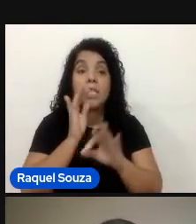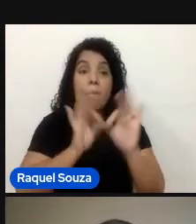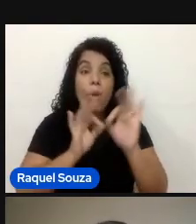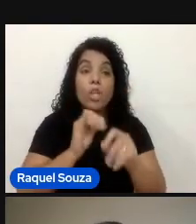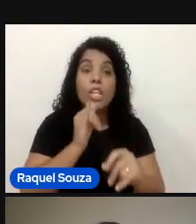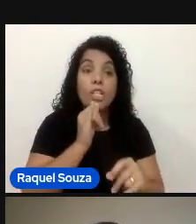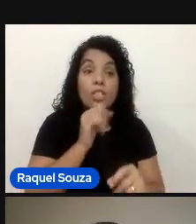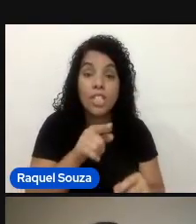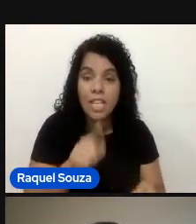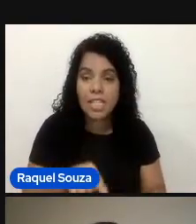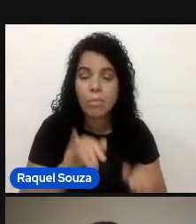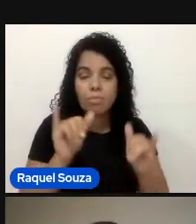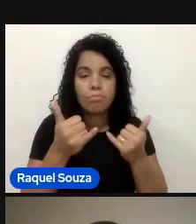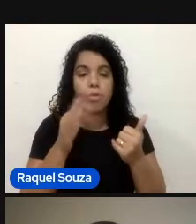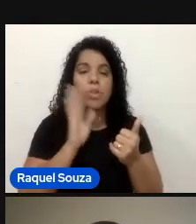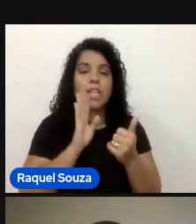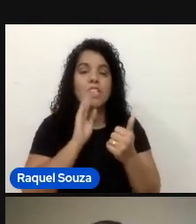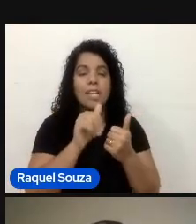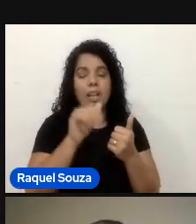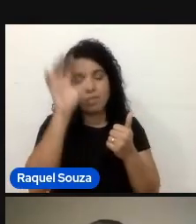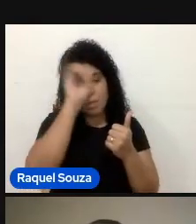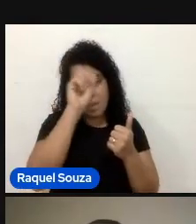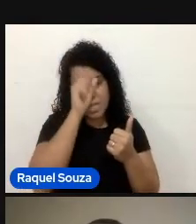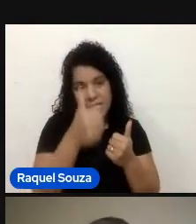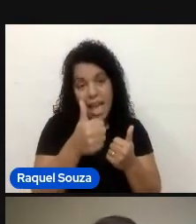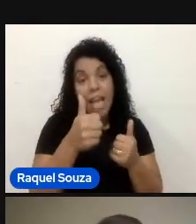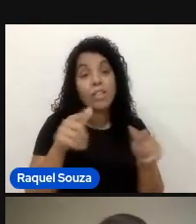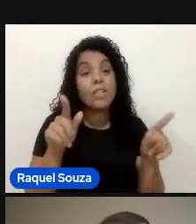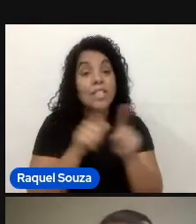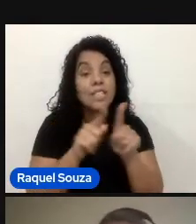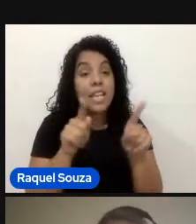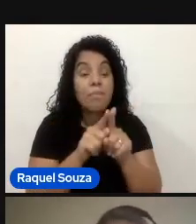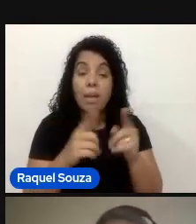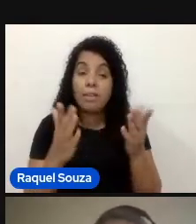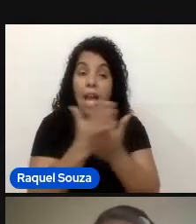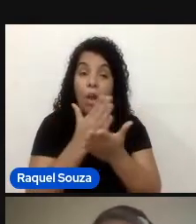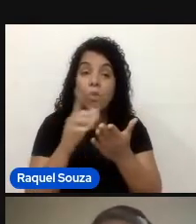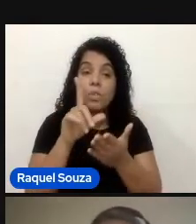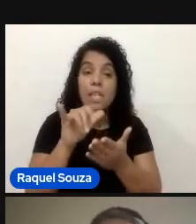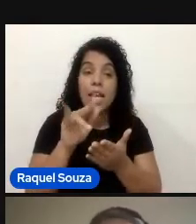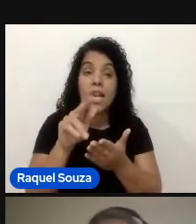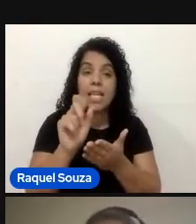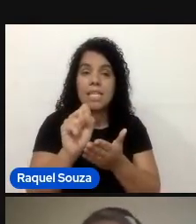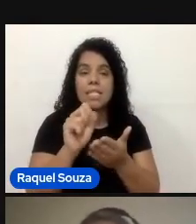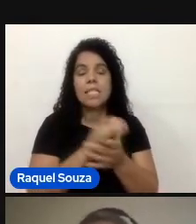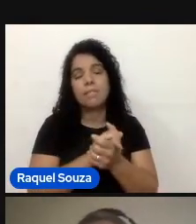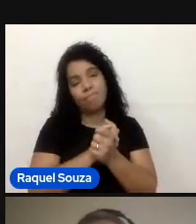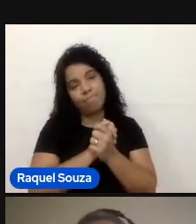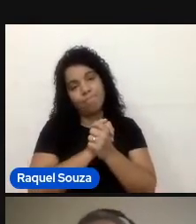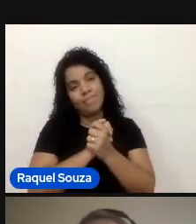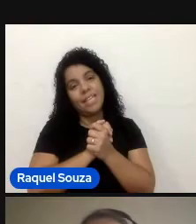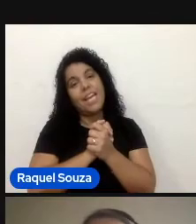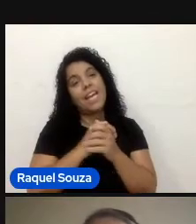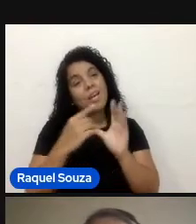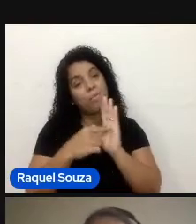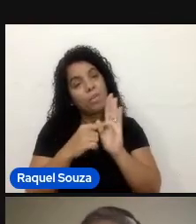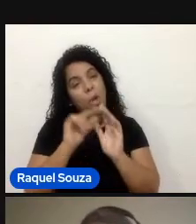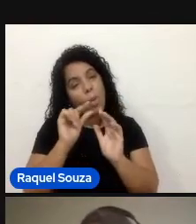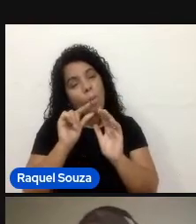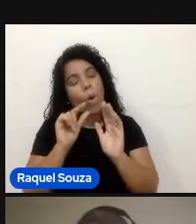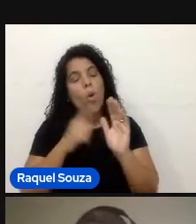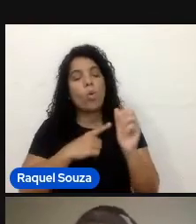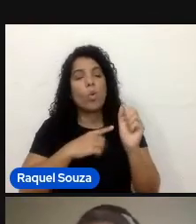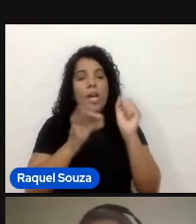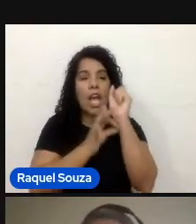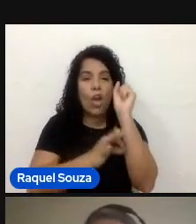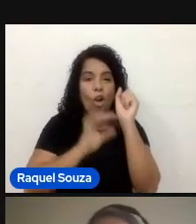uma oportunidade legal de aprendizado, e alguns links. E aí mostrar um pouco de código. E depois vamos